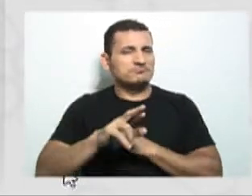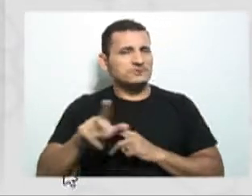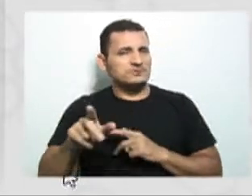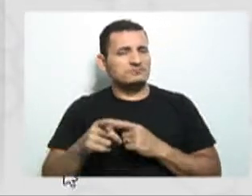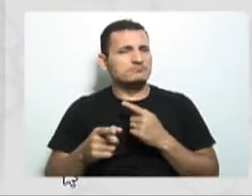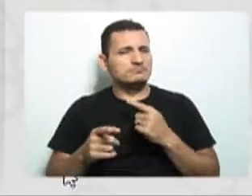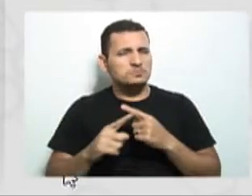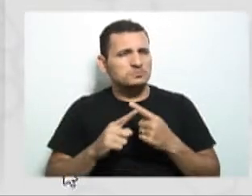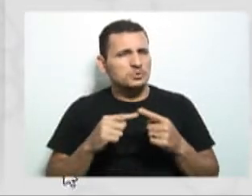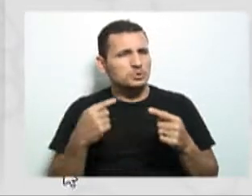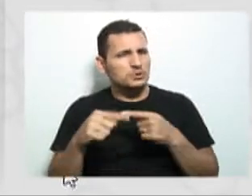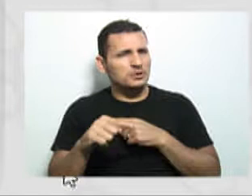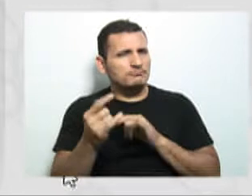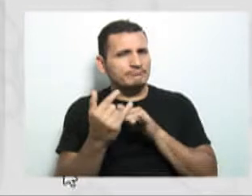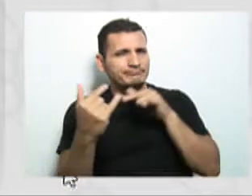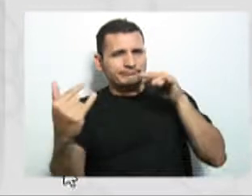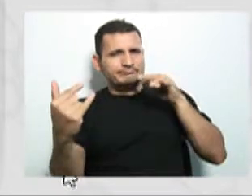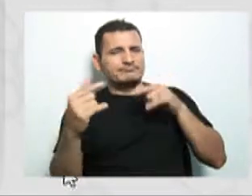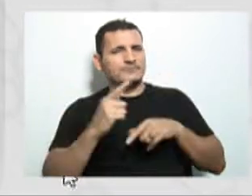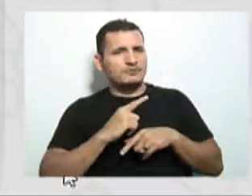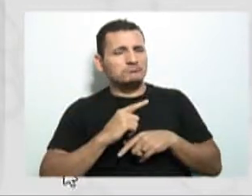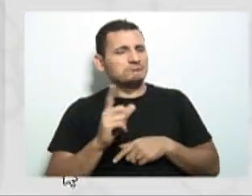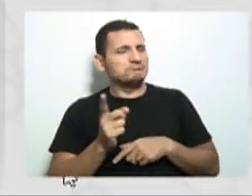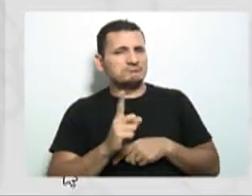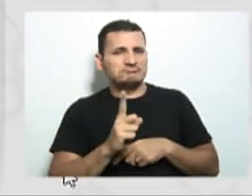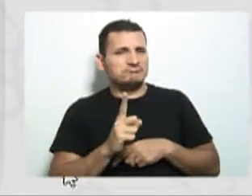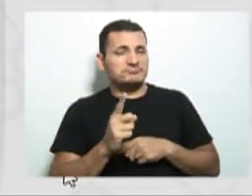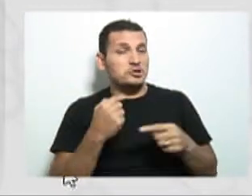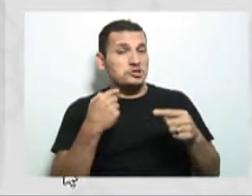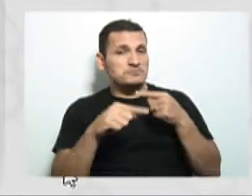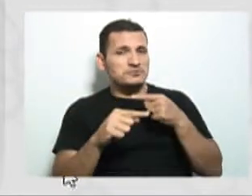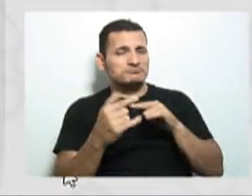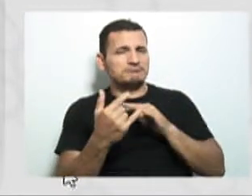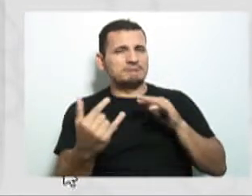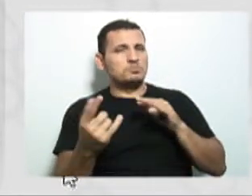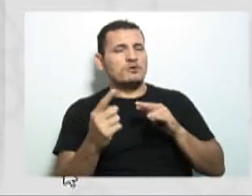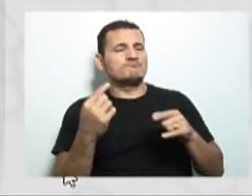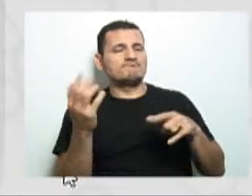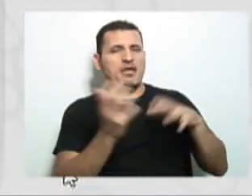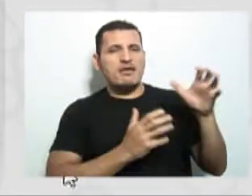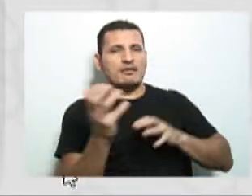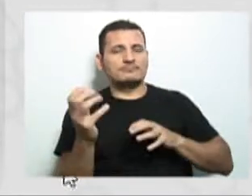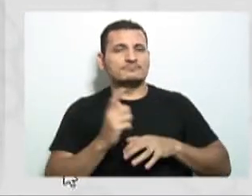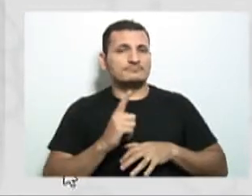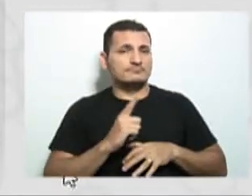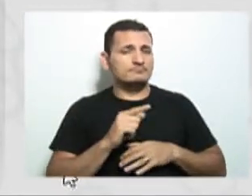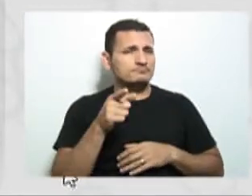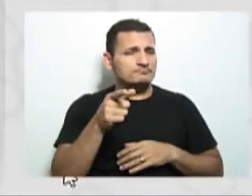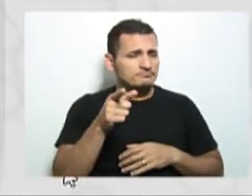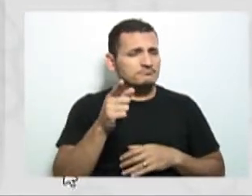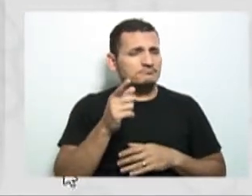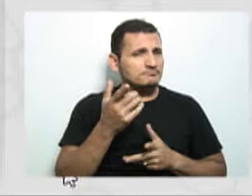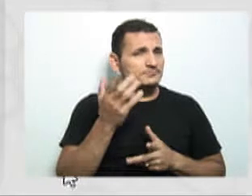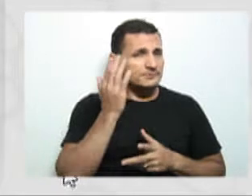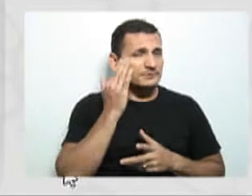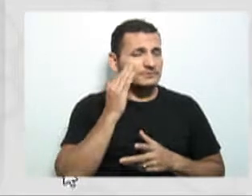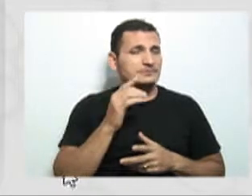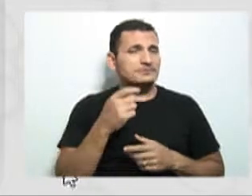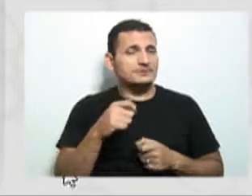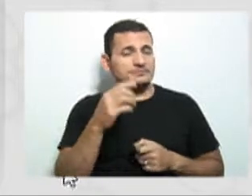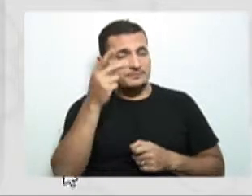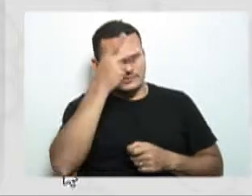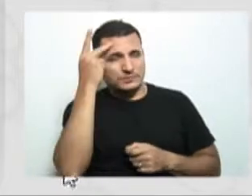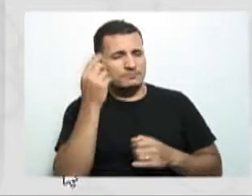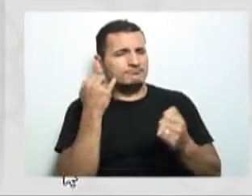os opostos se atraem. Mentira! Os opostos não se atraem, não. Os opostos acabam brigando. Você precisa realmente ter pessoas que comprem a sua ideia, que